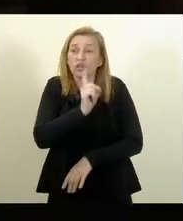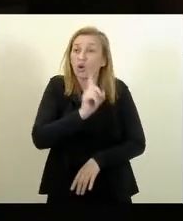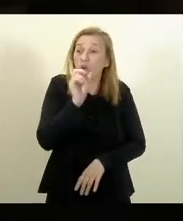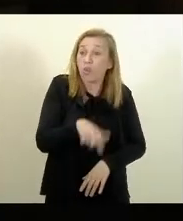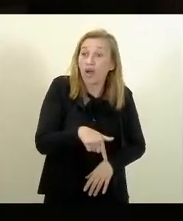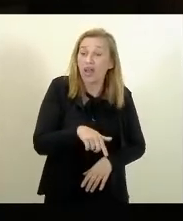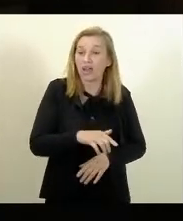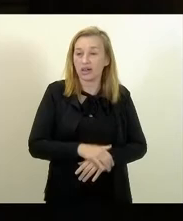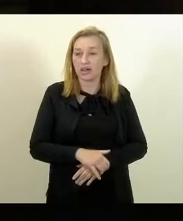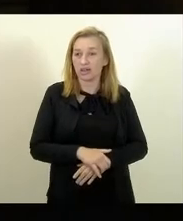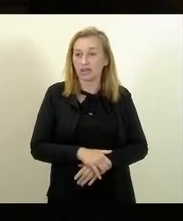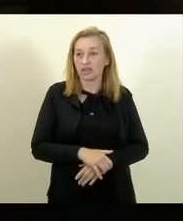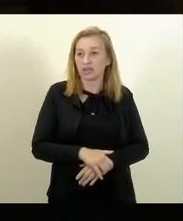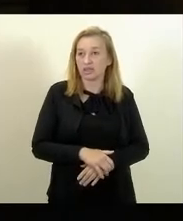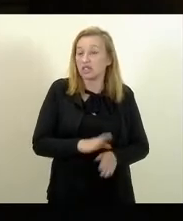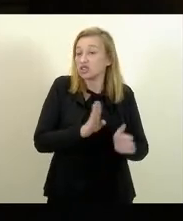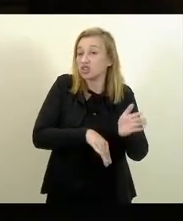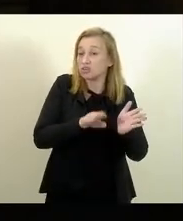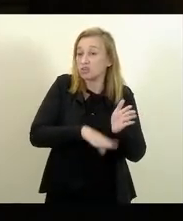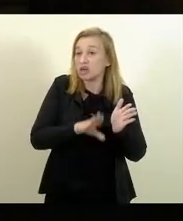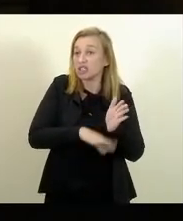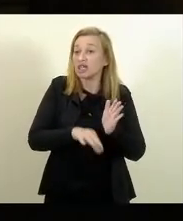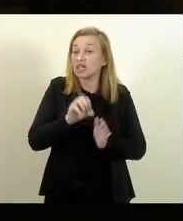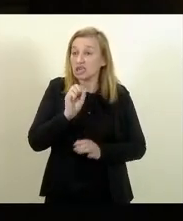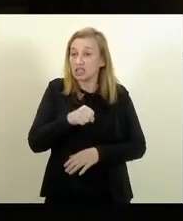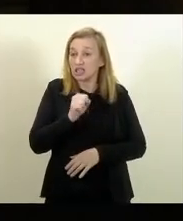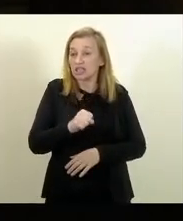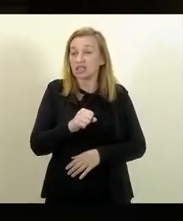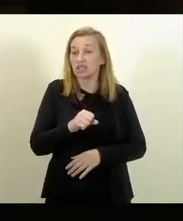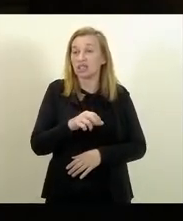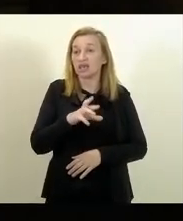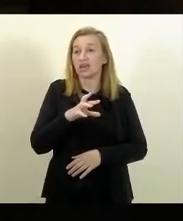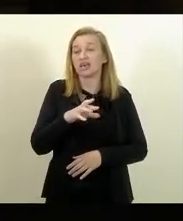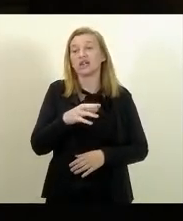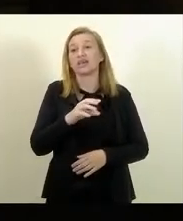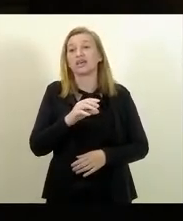de despesa, e sim de receita. E aí